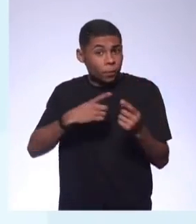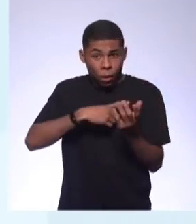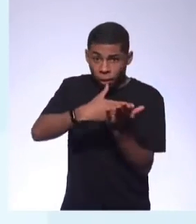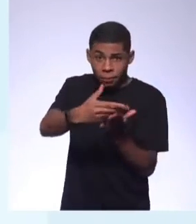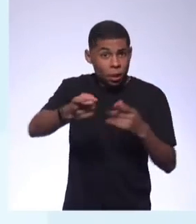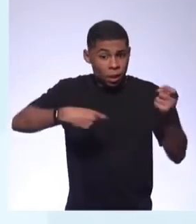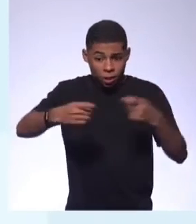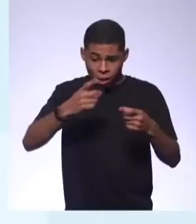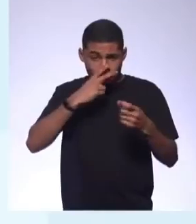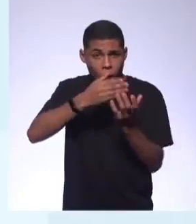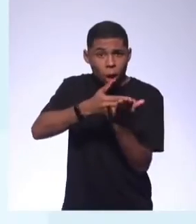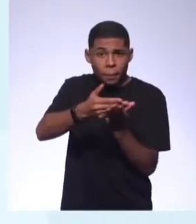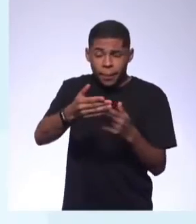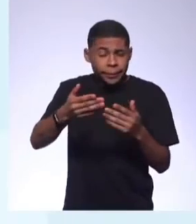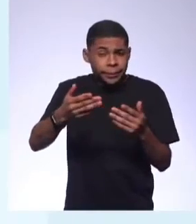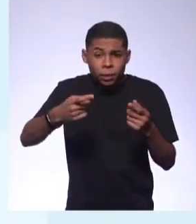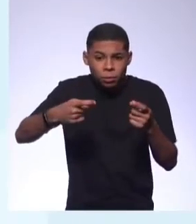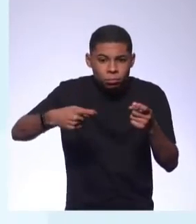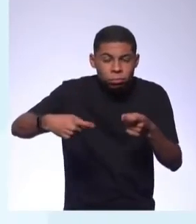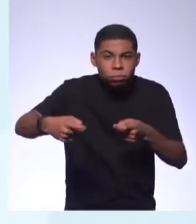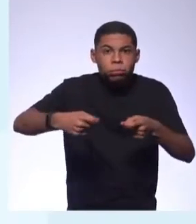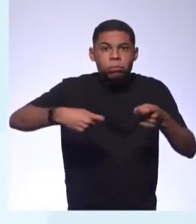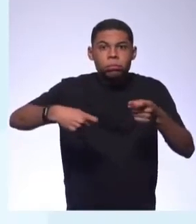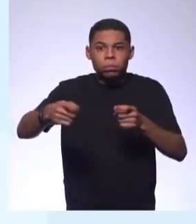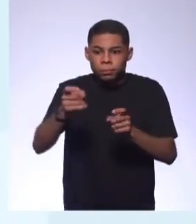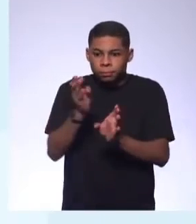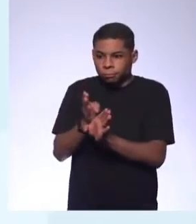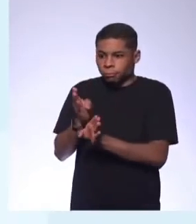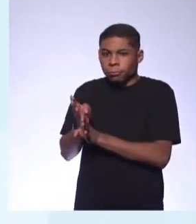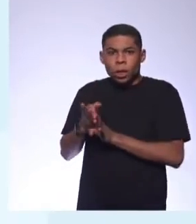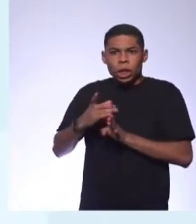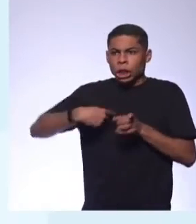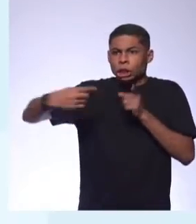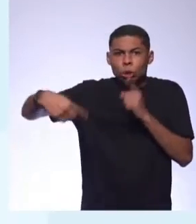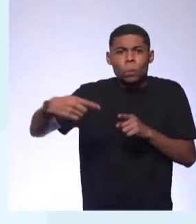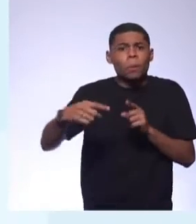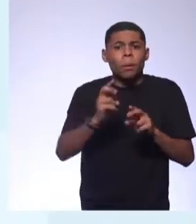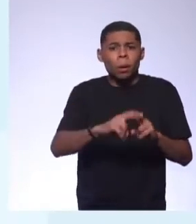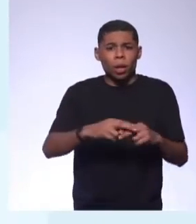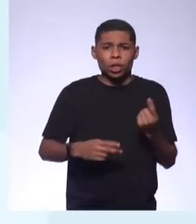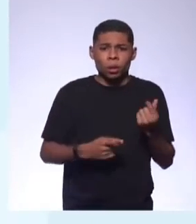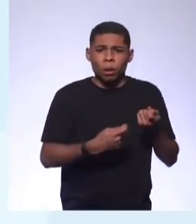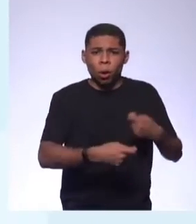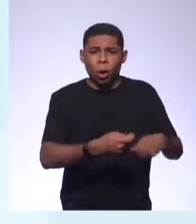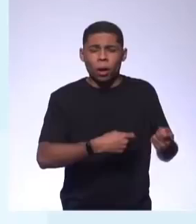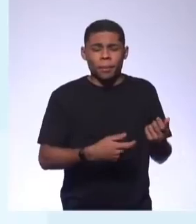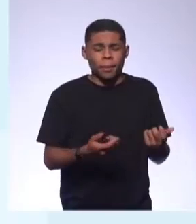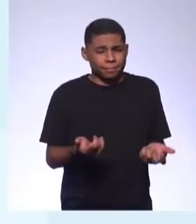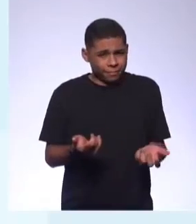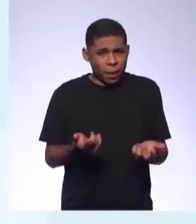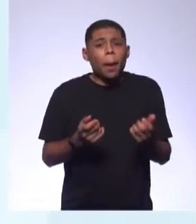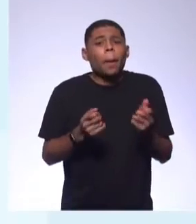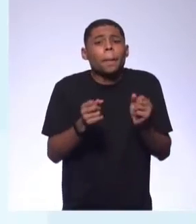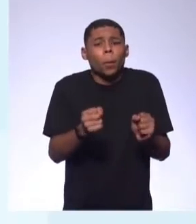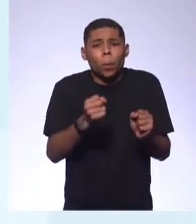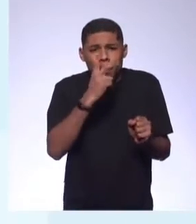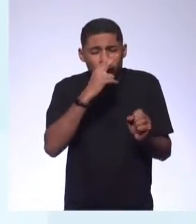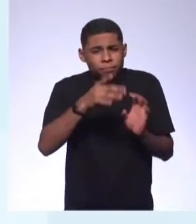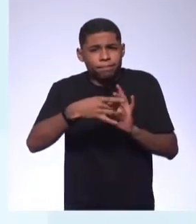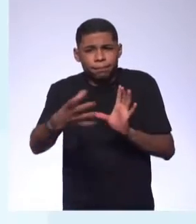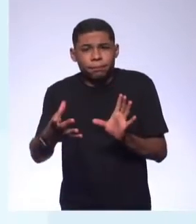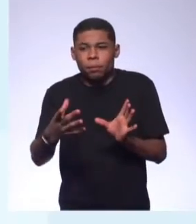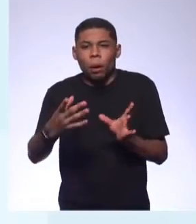guerra estava se fazendo notar, né, uma disputa econômica que poderia desencadear uma